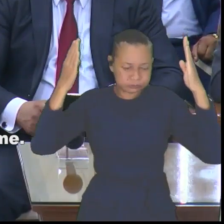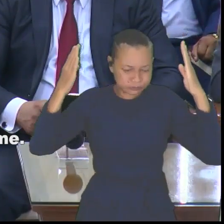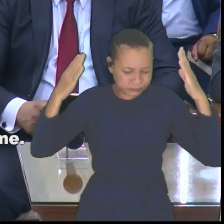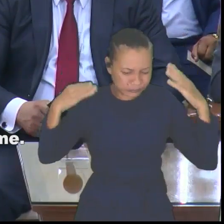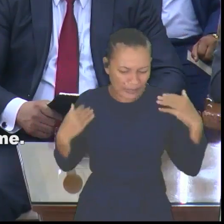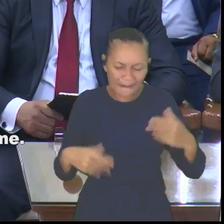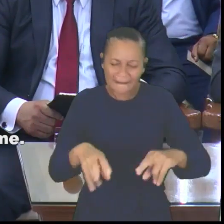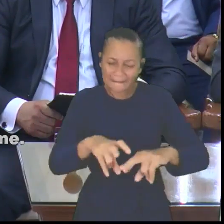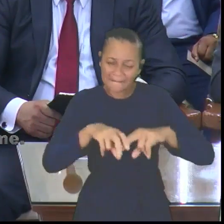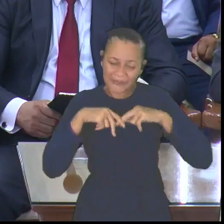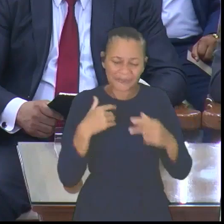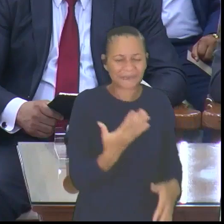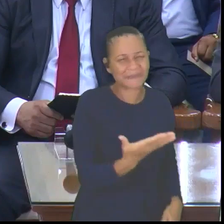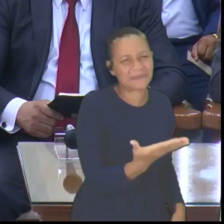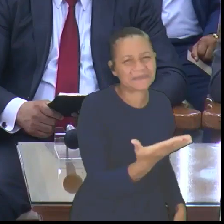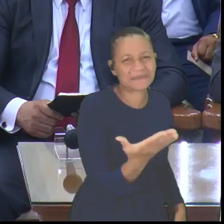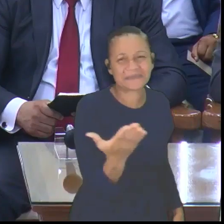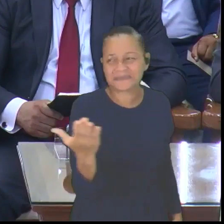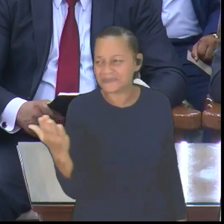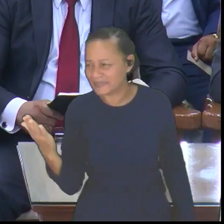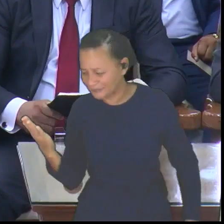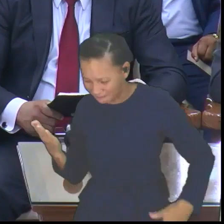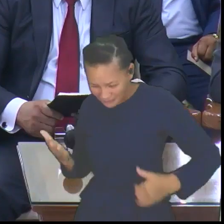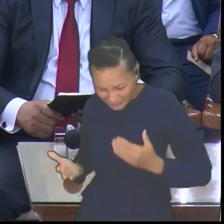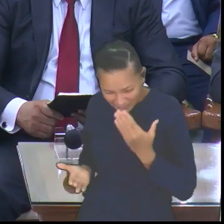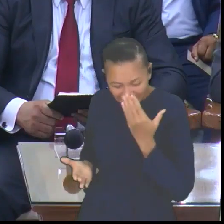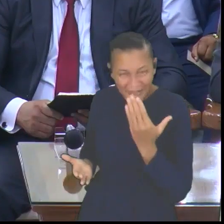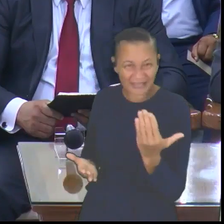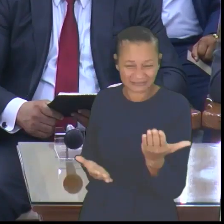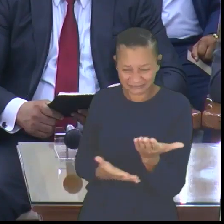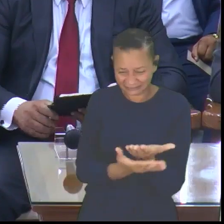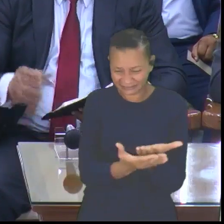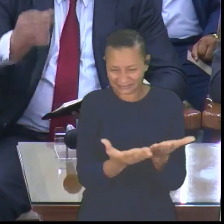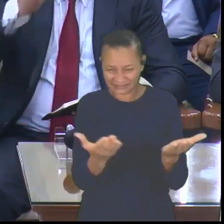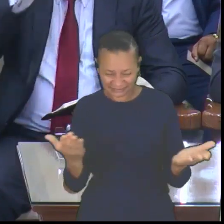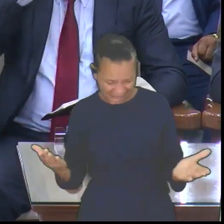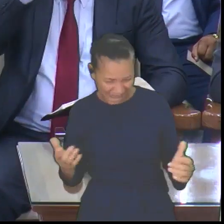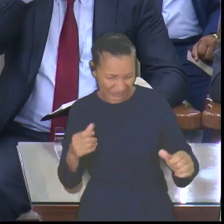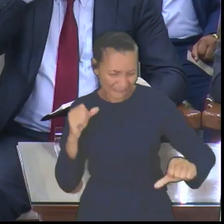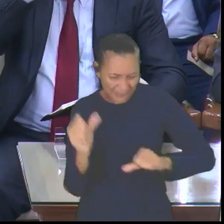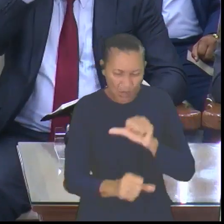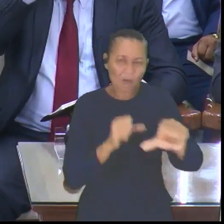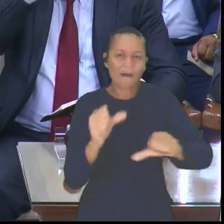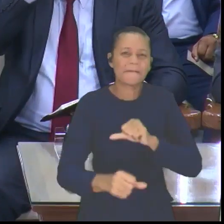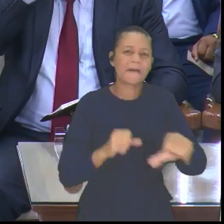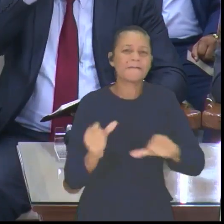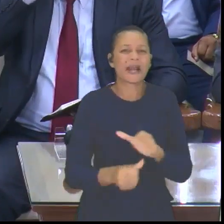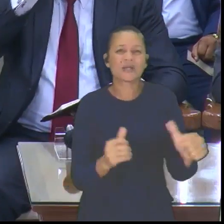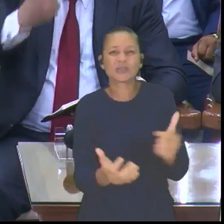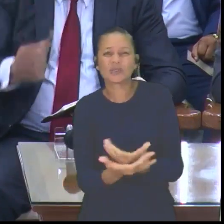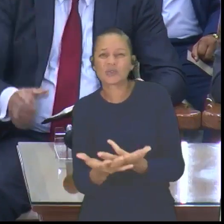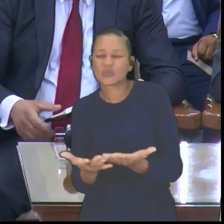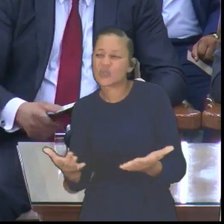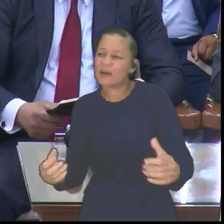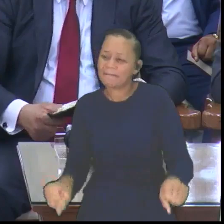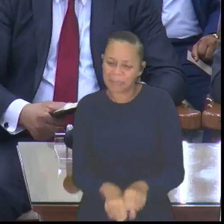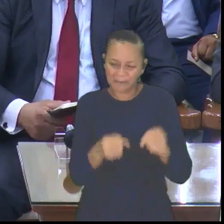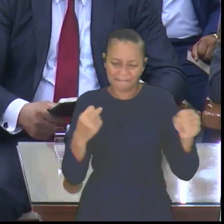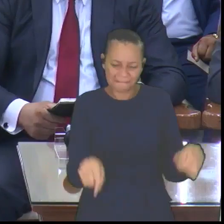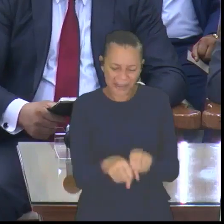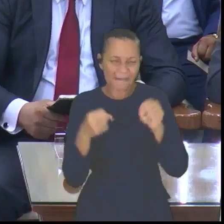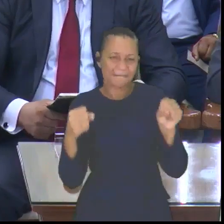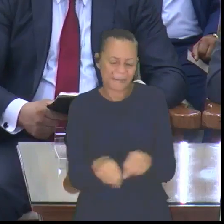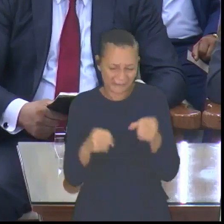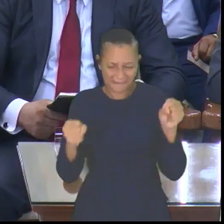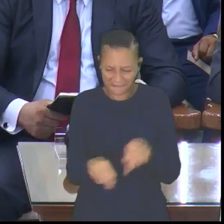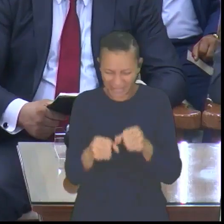você, não. É porque na tua frente vai aquele que abre porta, vai aquele que endireita caminho, vai aquele que quebra ferrolho para te dar, para te